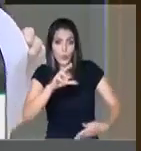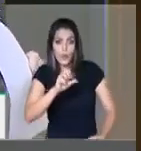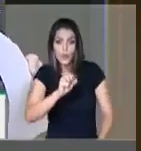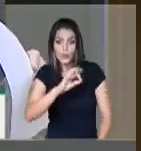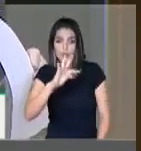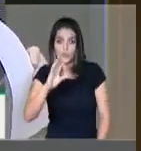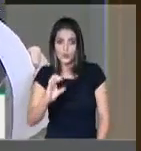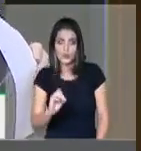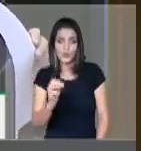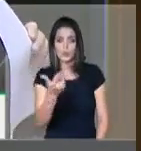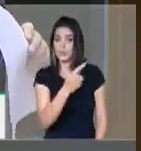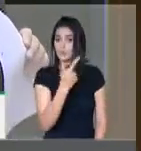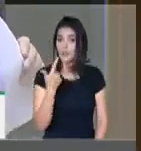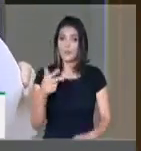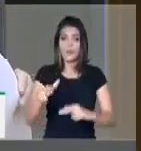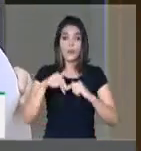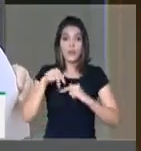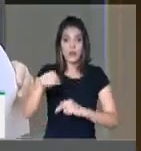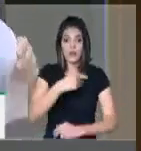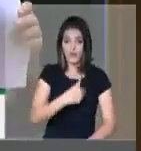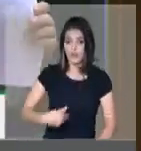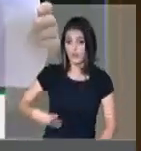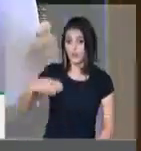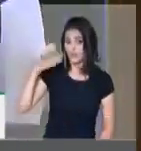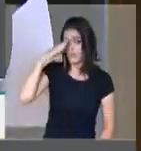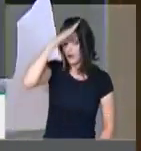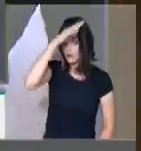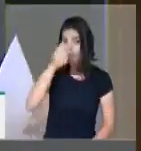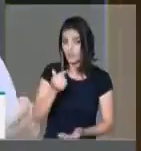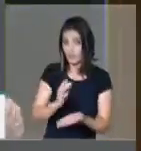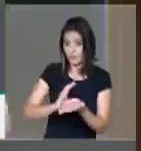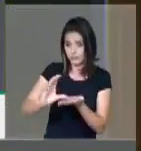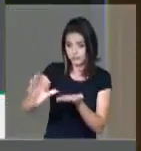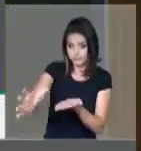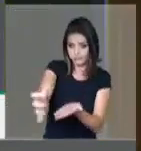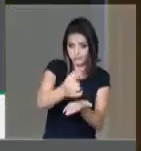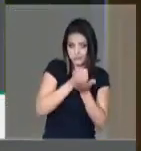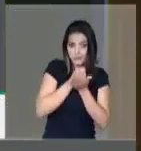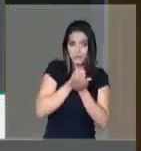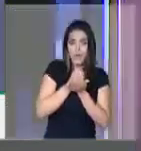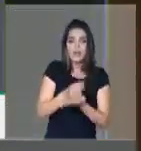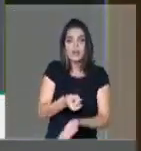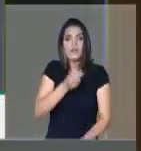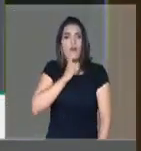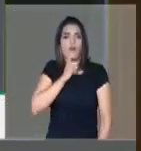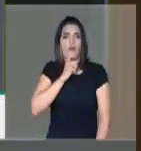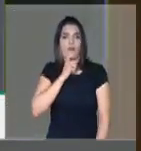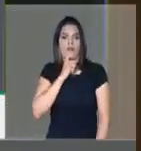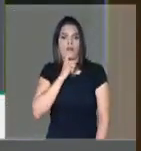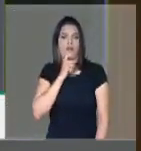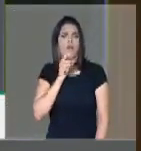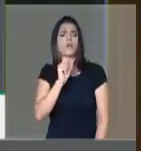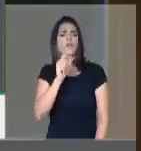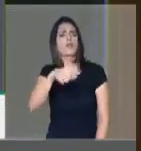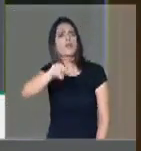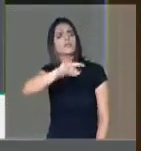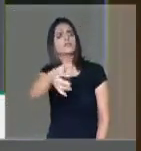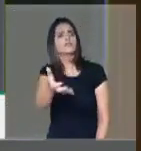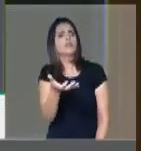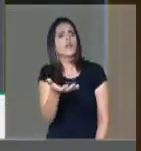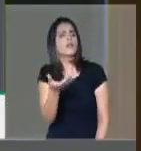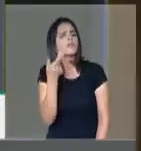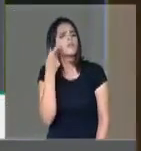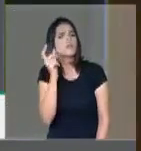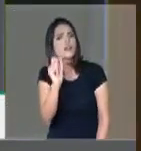congelamento provocado por esse governo. Mas vejam, senhoras e senhores, o que pretende o governo Bolsonaro